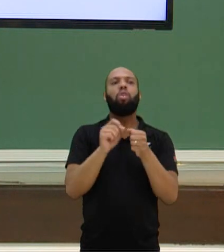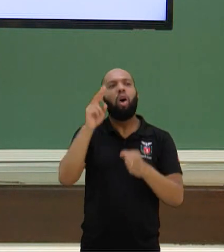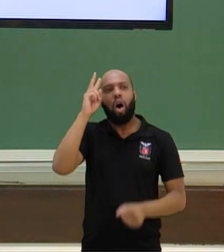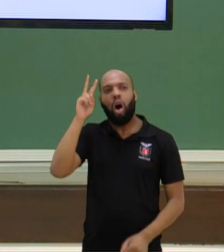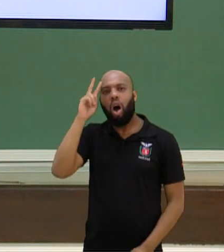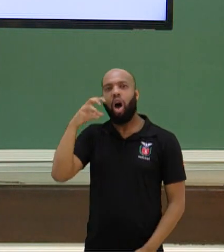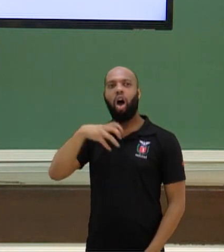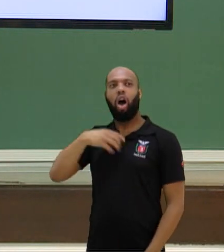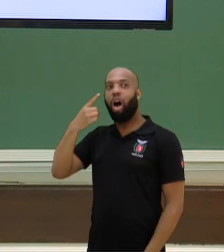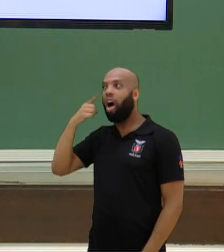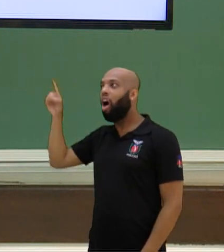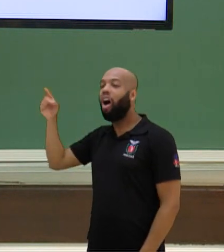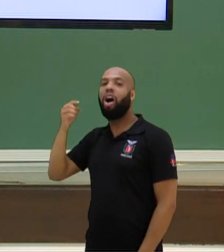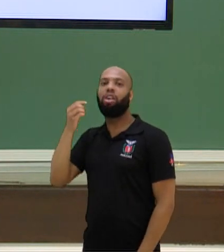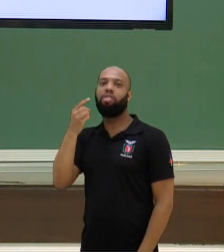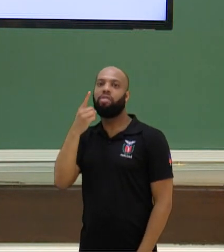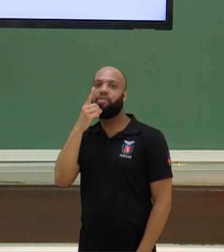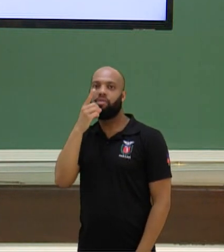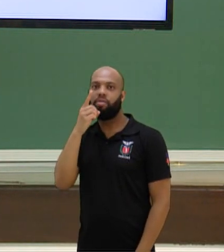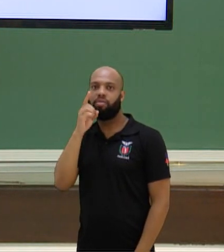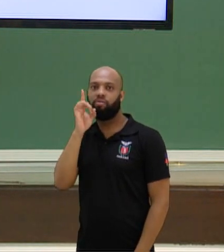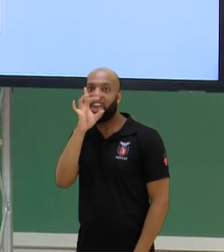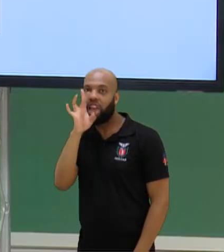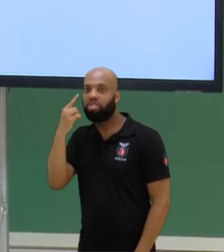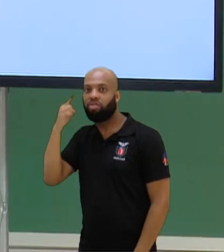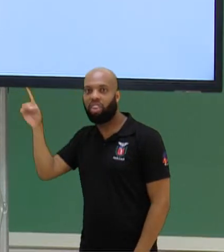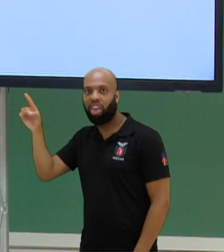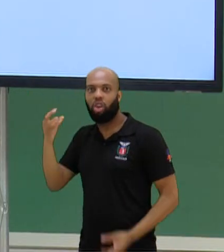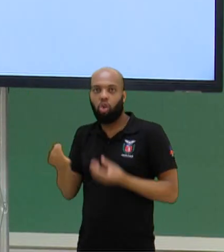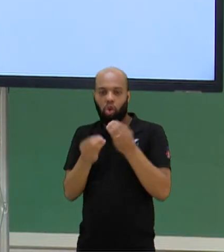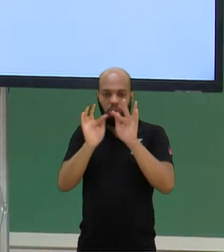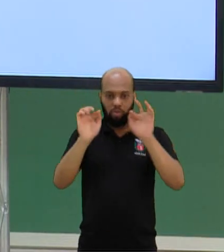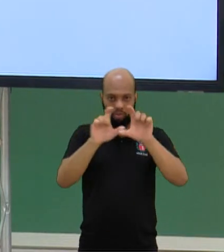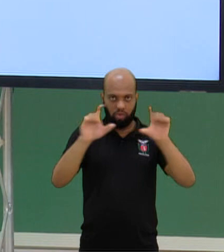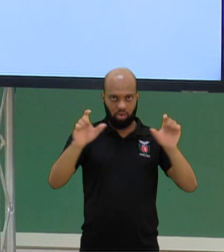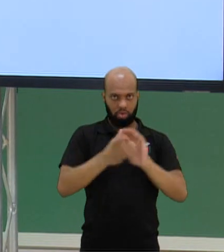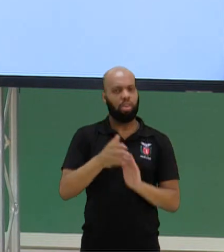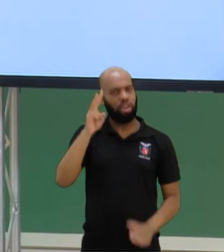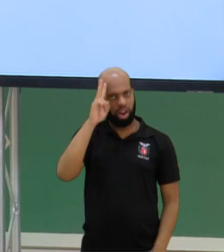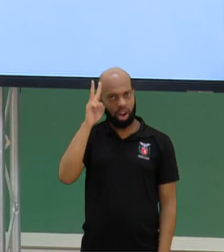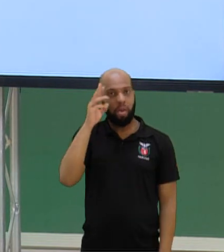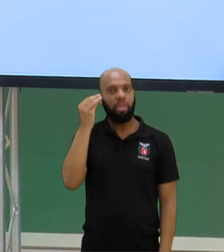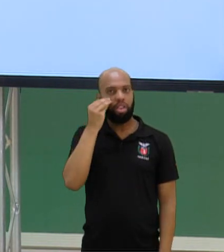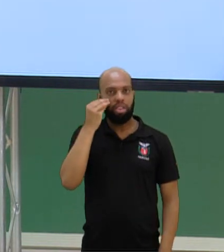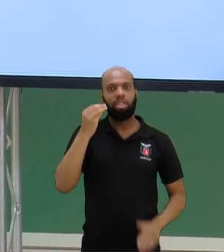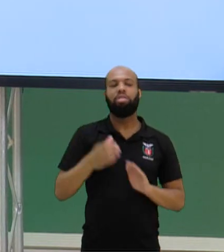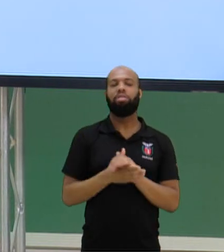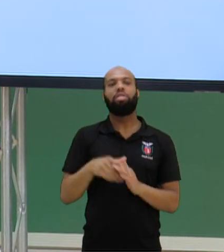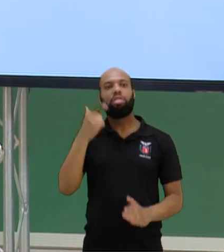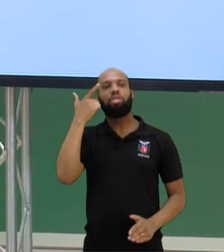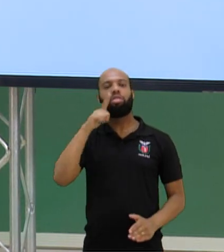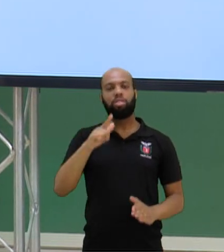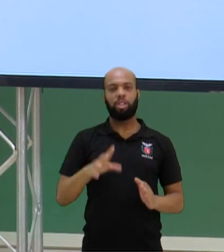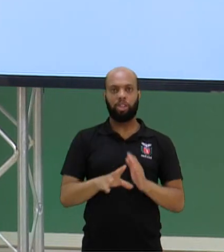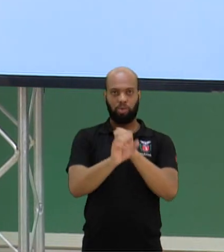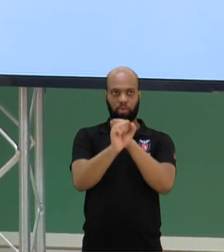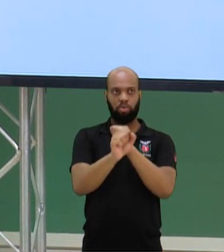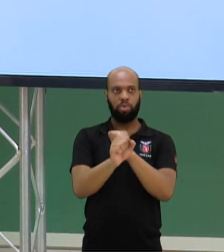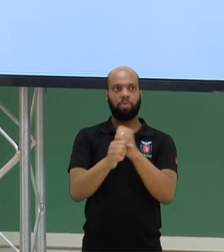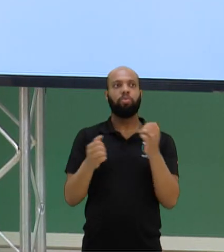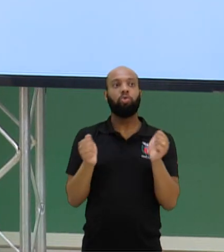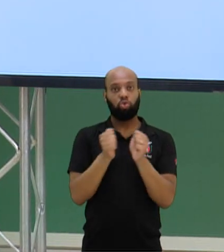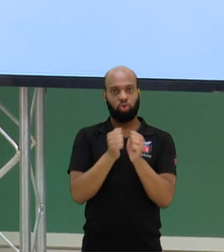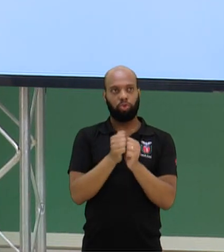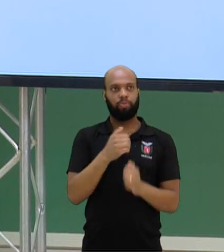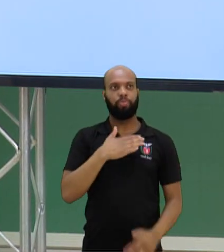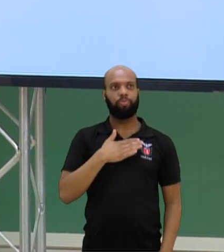da fórmula, olha lá. Olha o volume aqui, tá bom? Vamos tentar lembrar um pouquinho para a gente calcular. Então, acompanhe aqui com